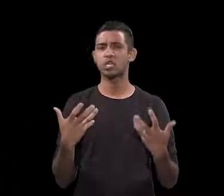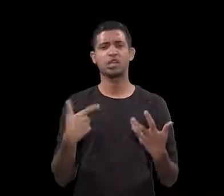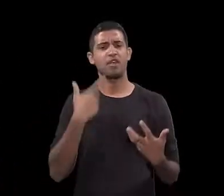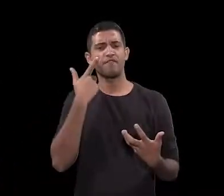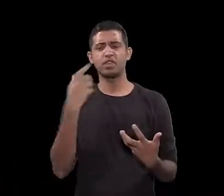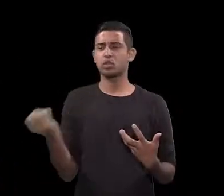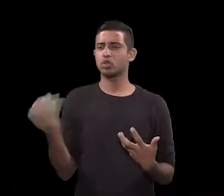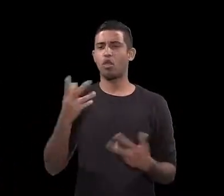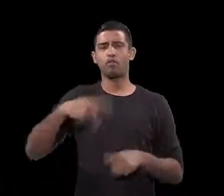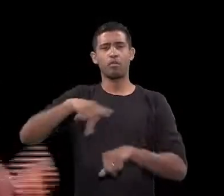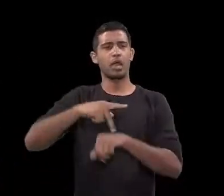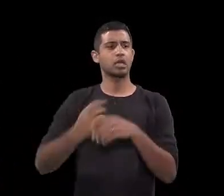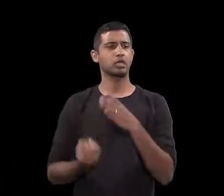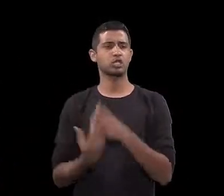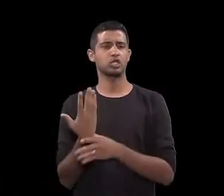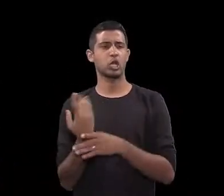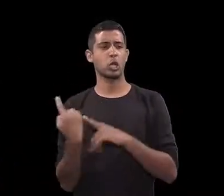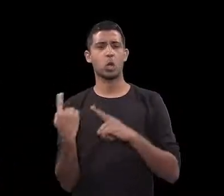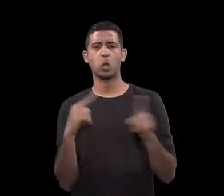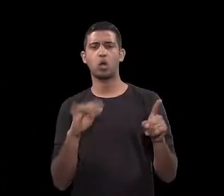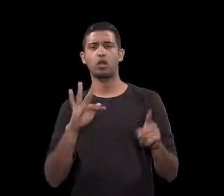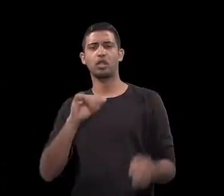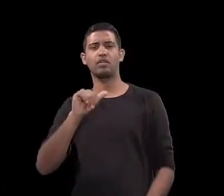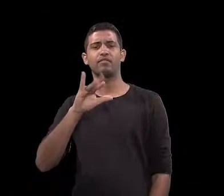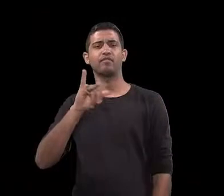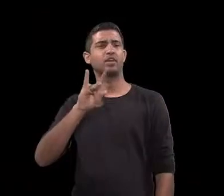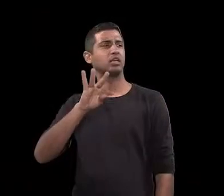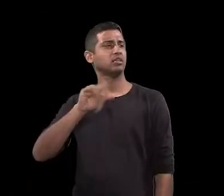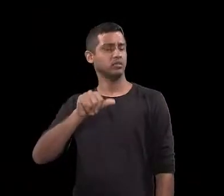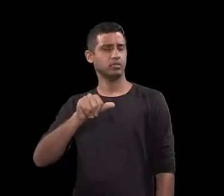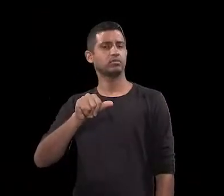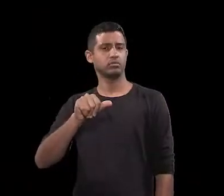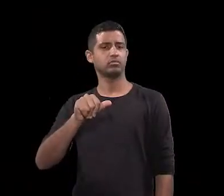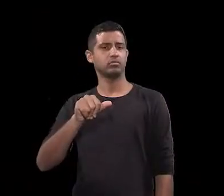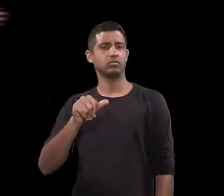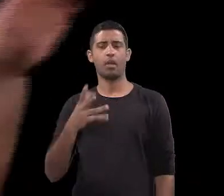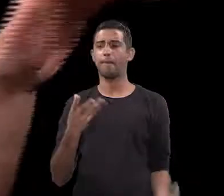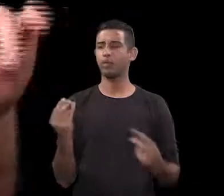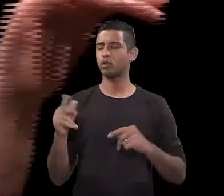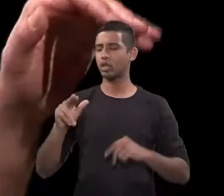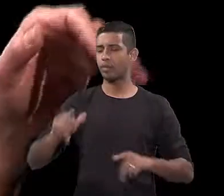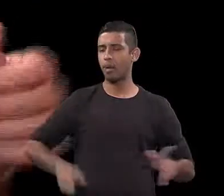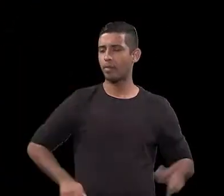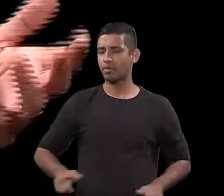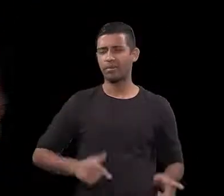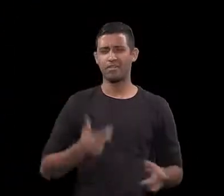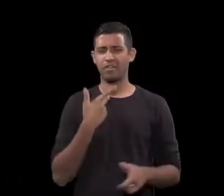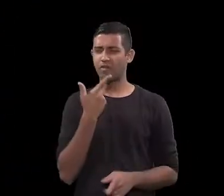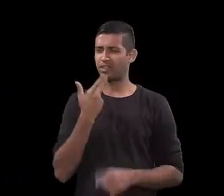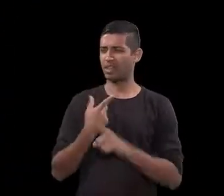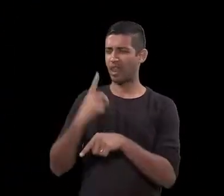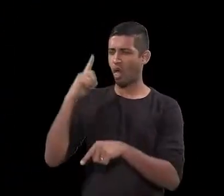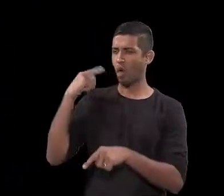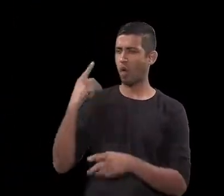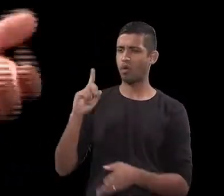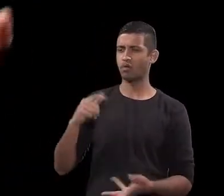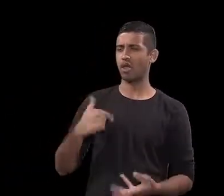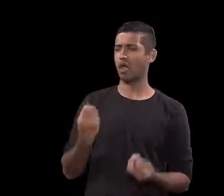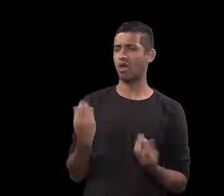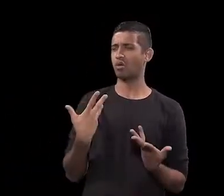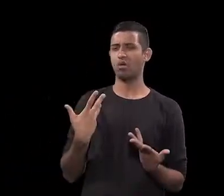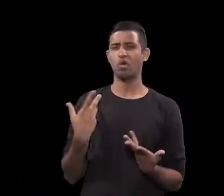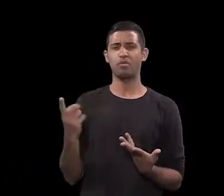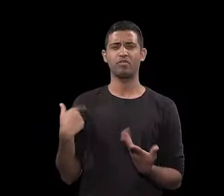queria construir um novo país antifascista. Então, todos os seus primos e irmãos falam, você é louco, como pode votar